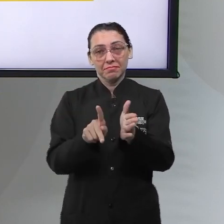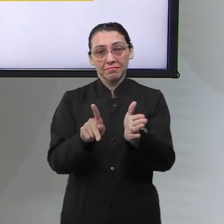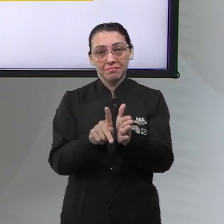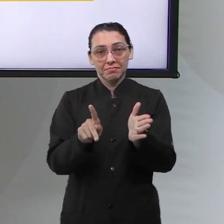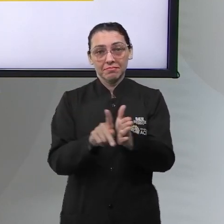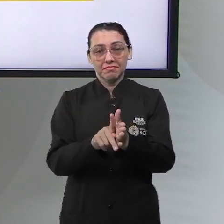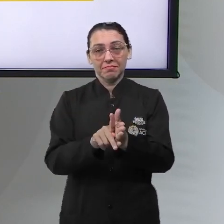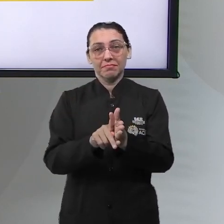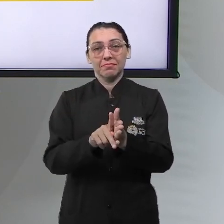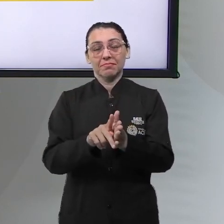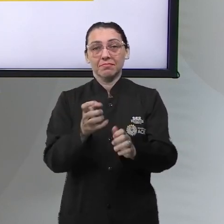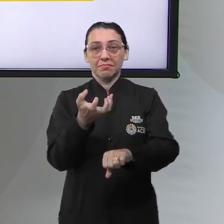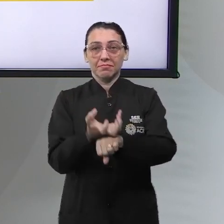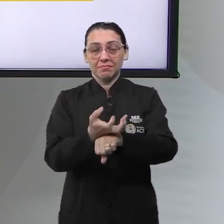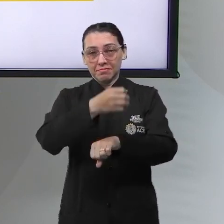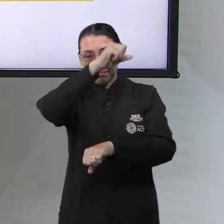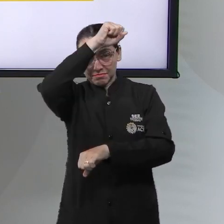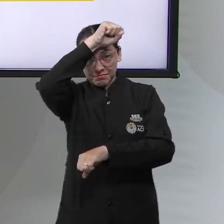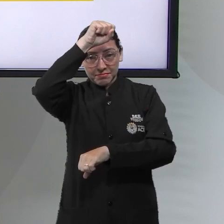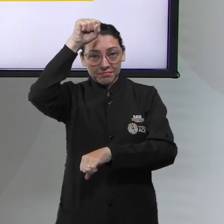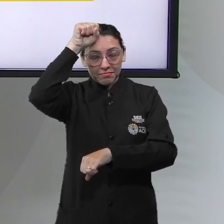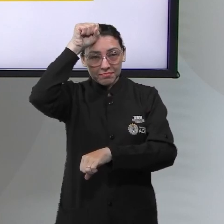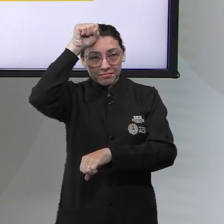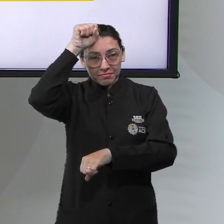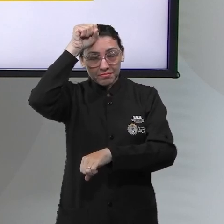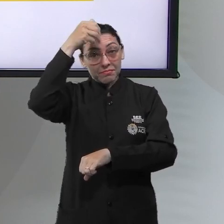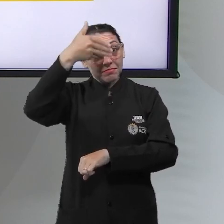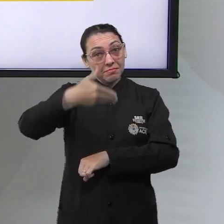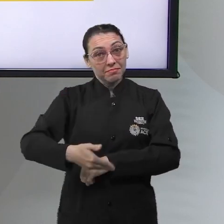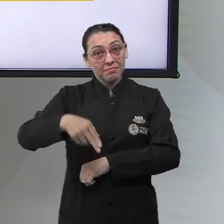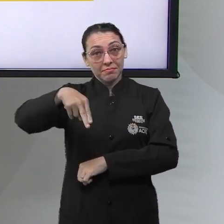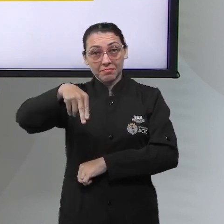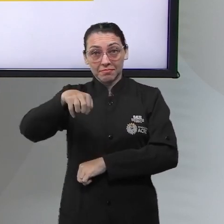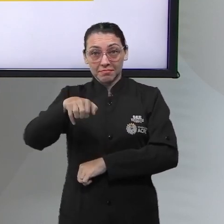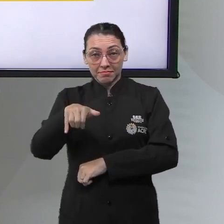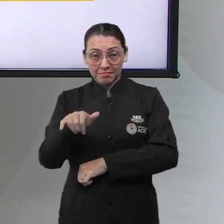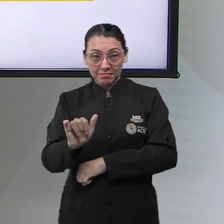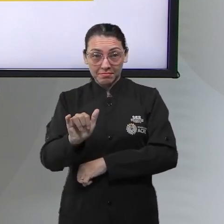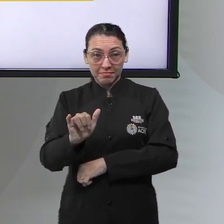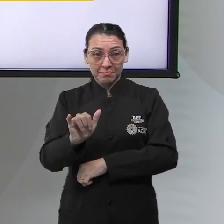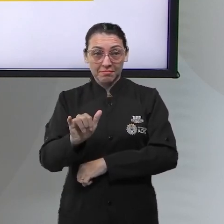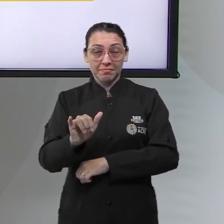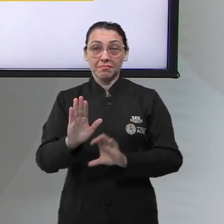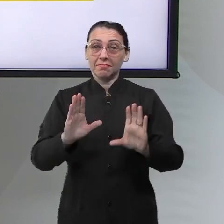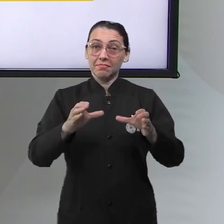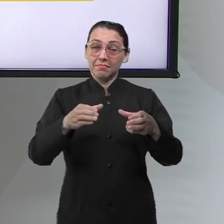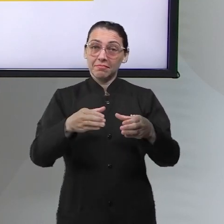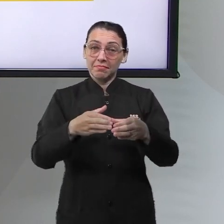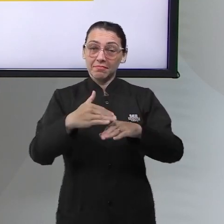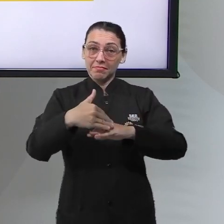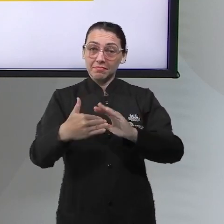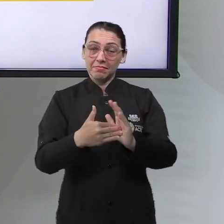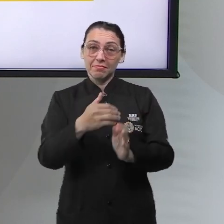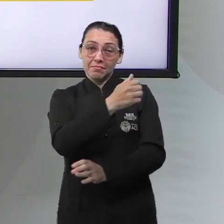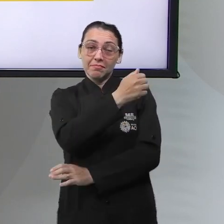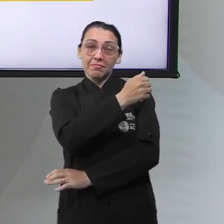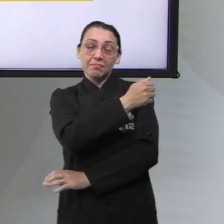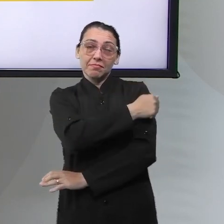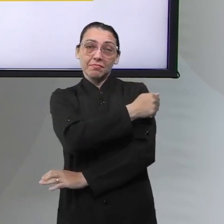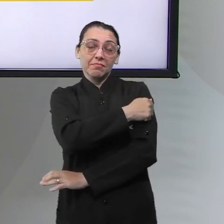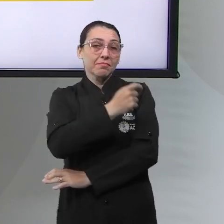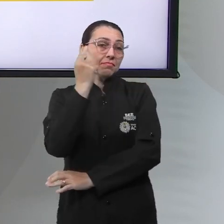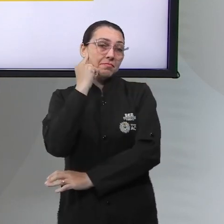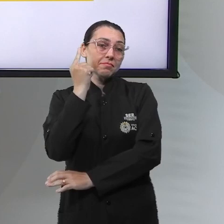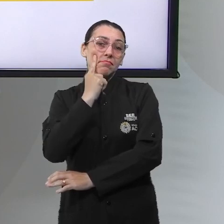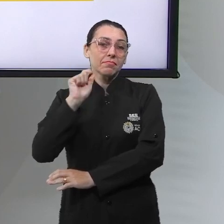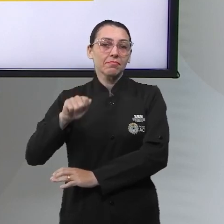especificamente do componente curricular Sociologia. Eu sou o professor Ney Araújo e para todos os alunos